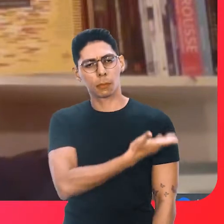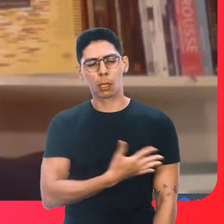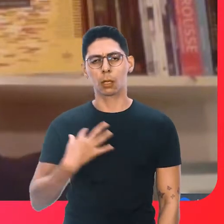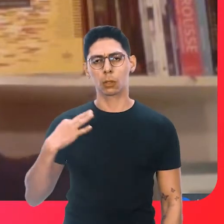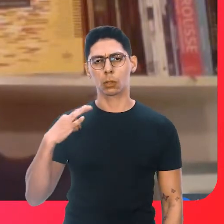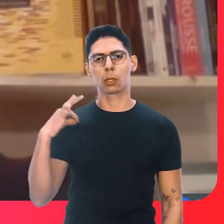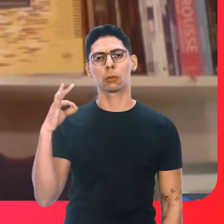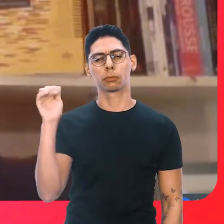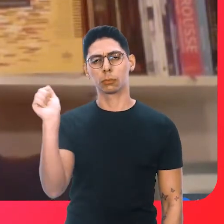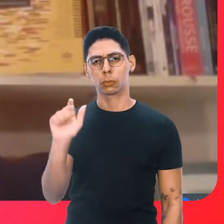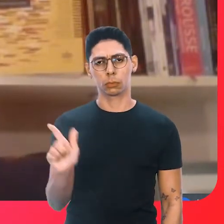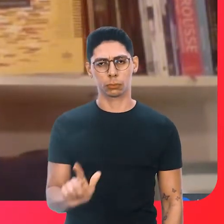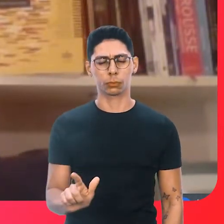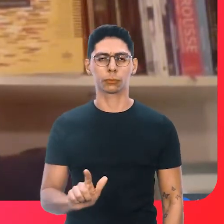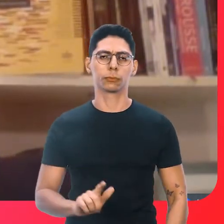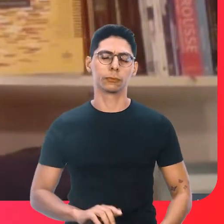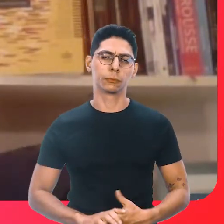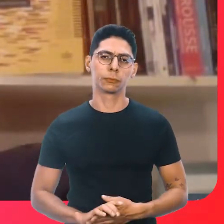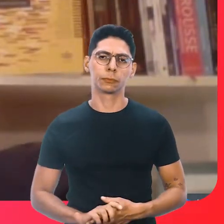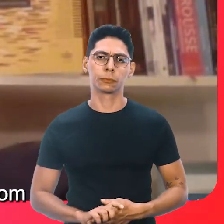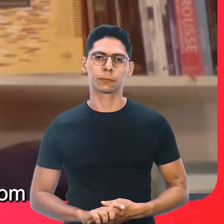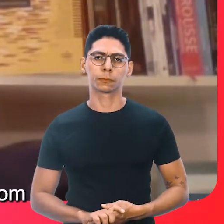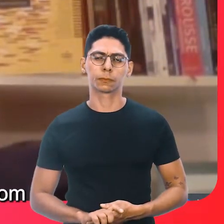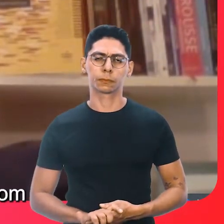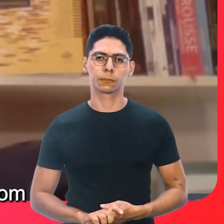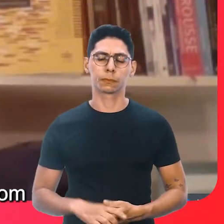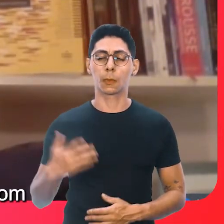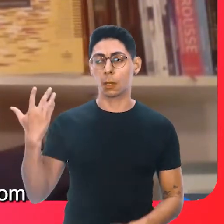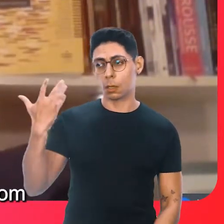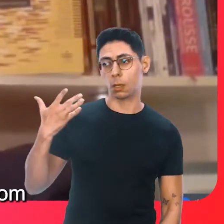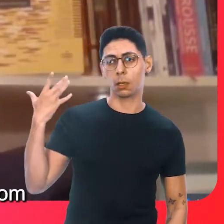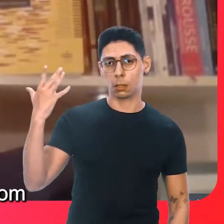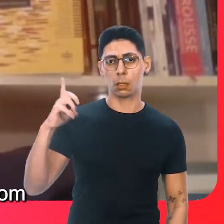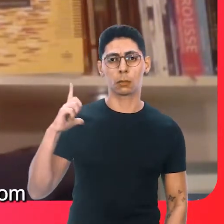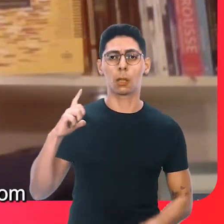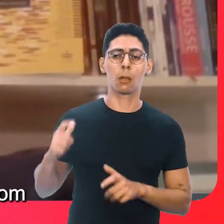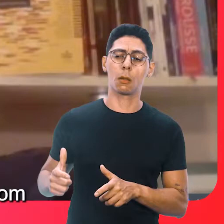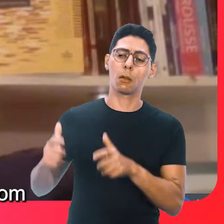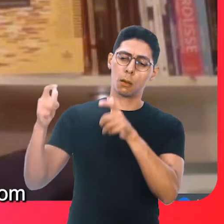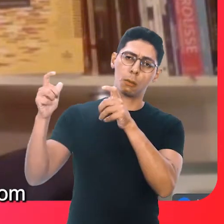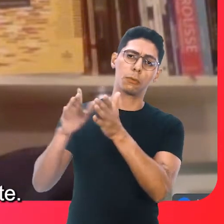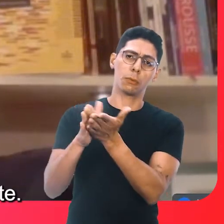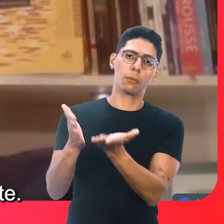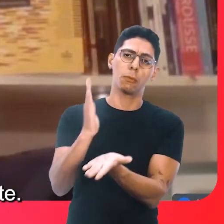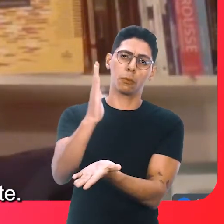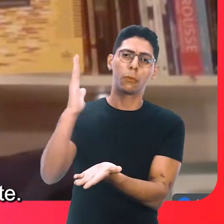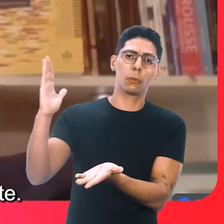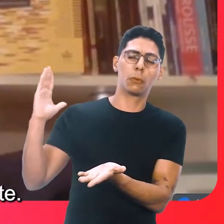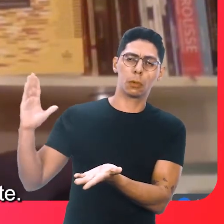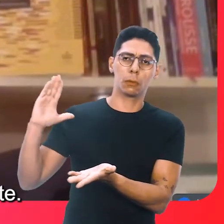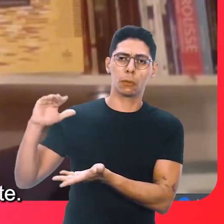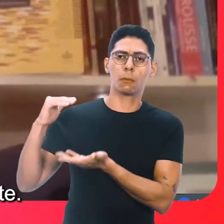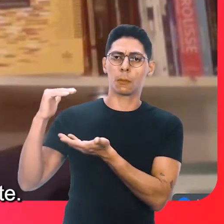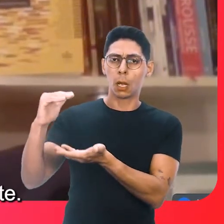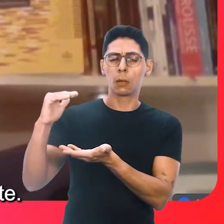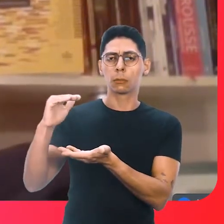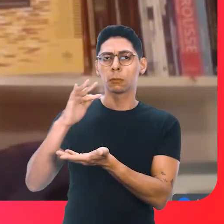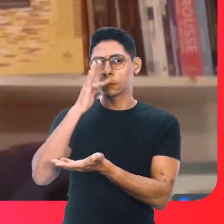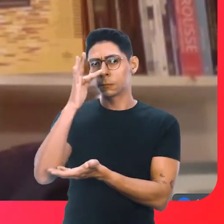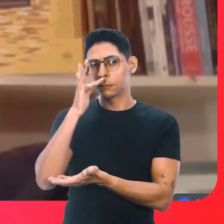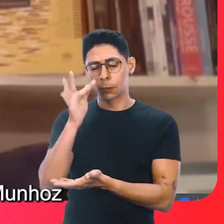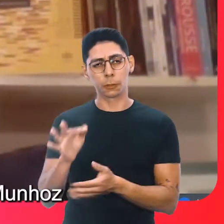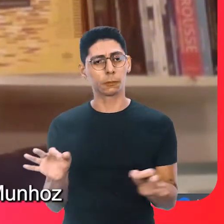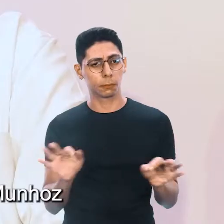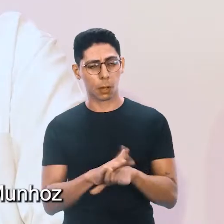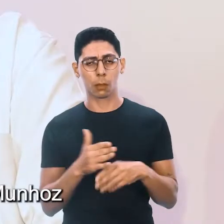camisa social azul escura. Atrás de mim tem uma estante com livros e um vaso com folhagem. É isso, Antônio,